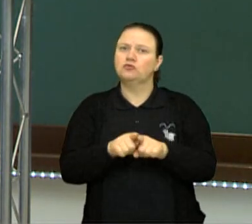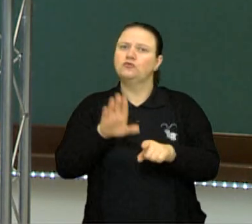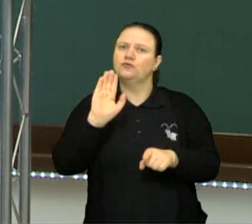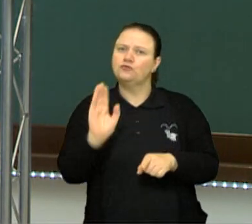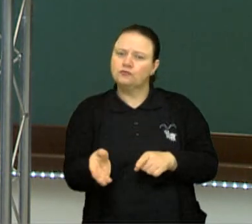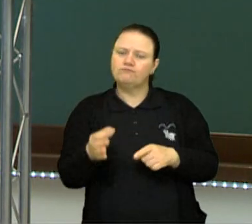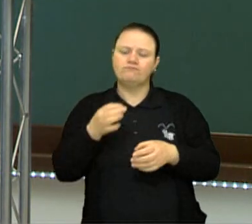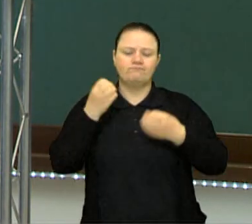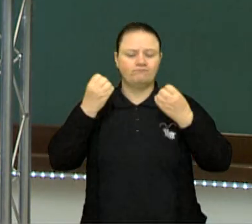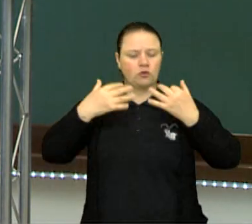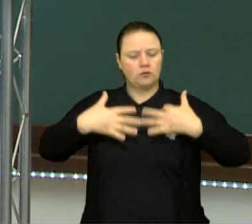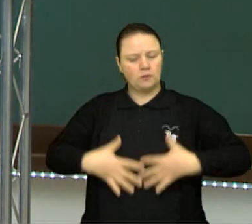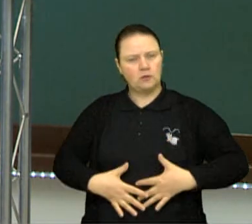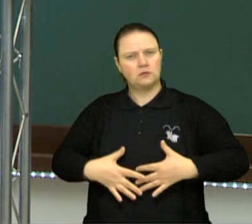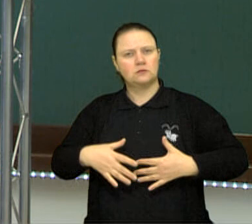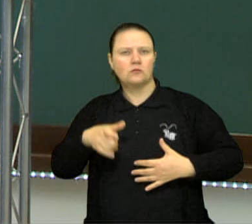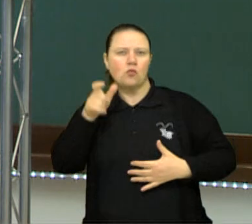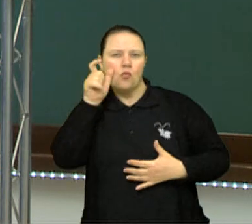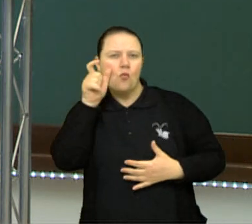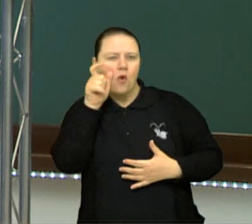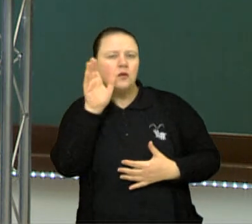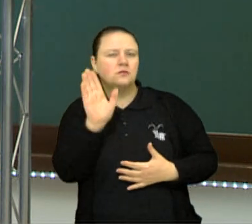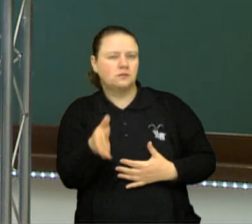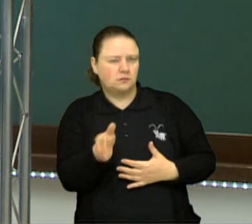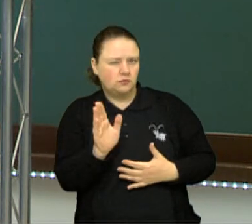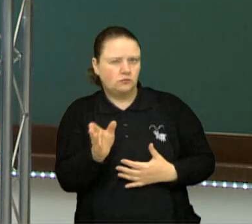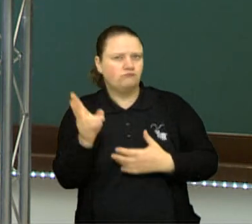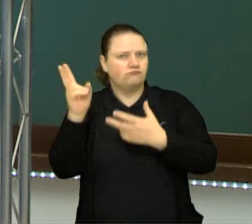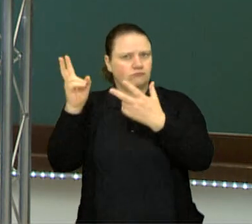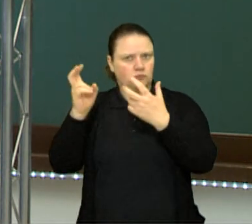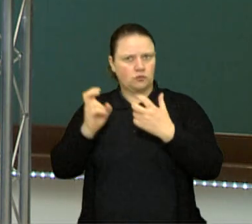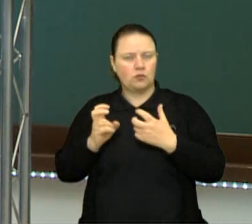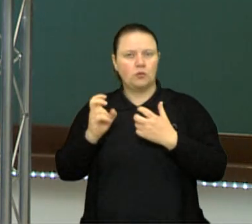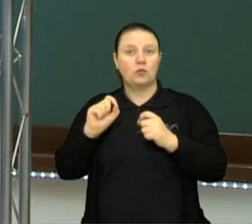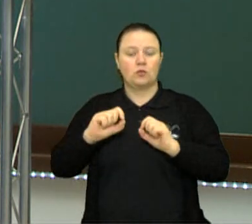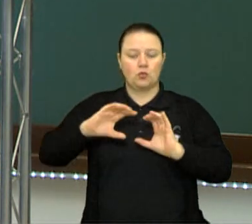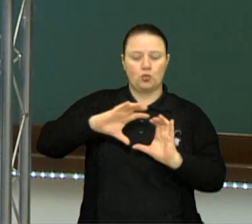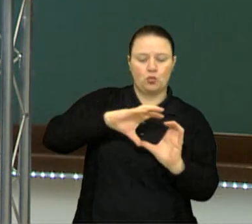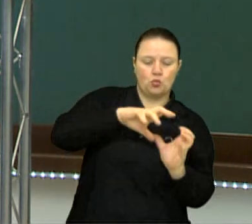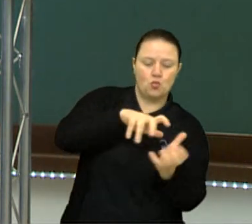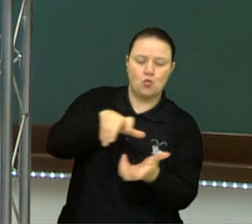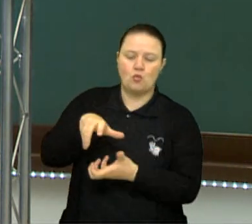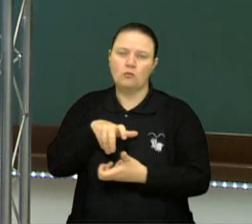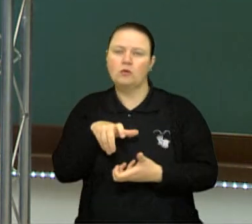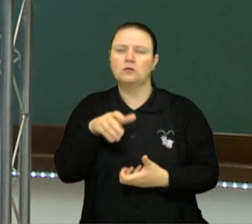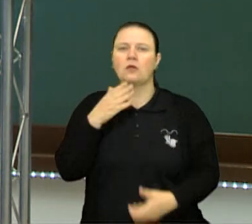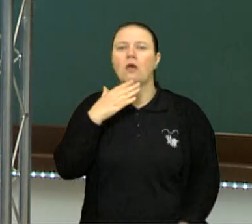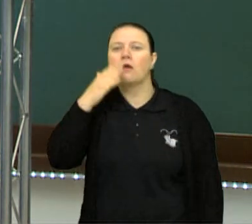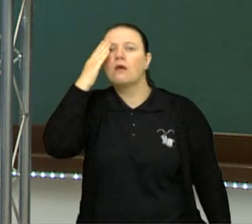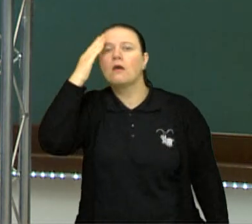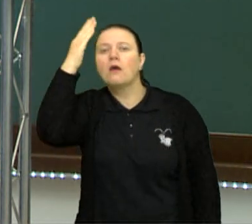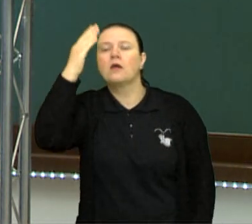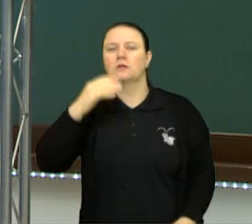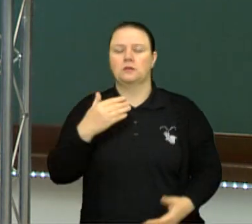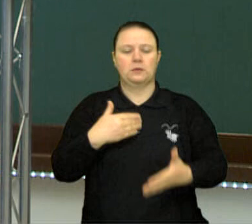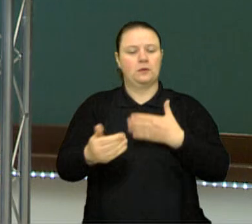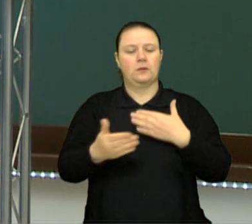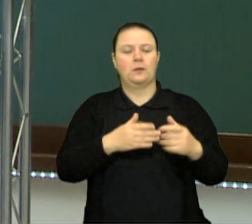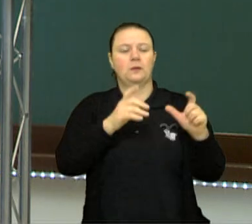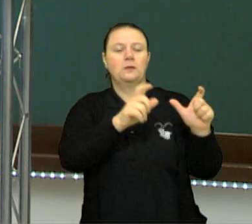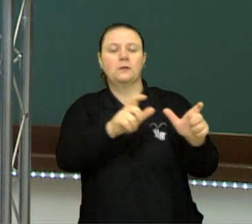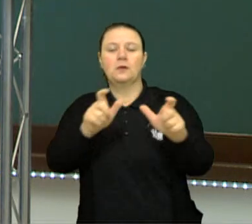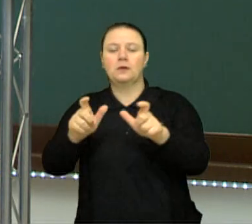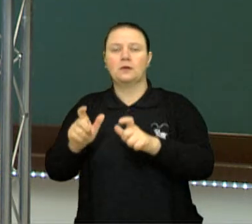outros momentos e vista por você com certeza, de que é chamado mundo árabe a toda e qualquer localidade em que as